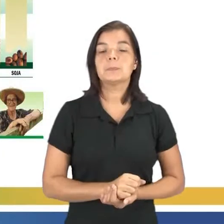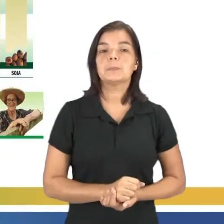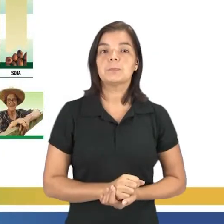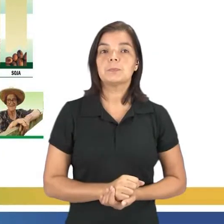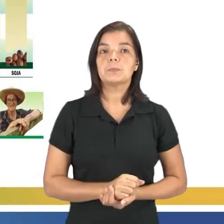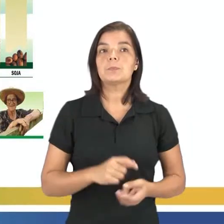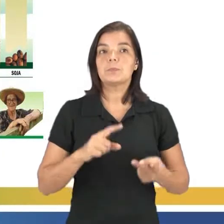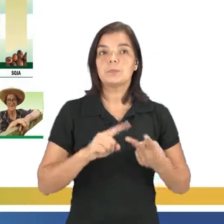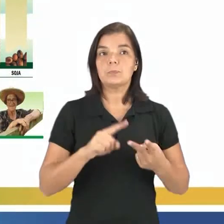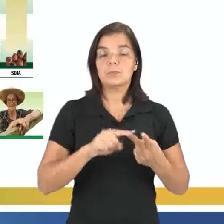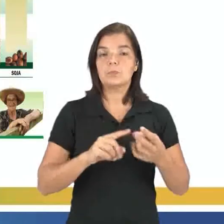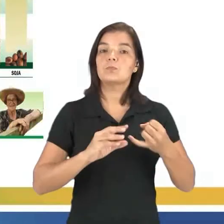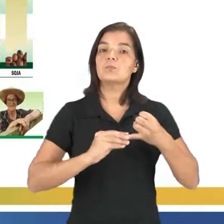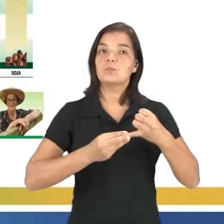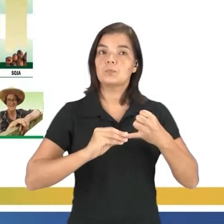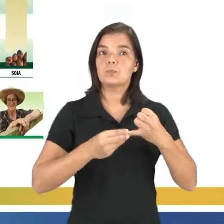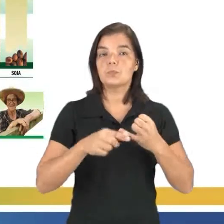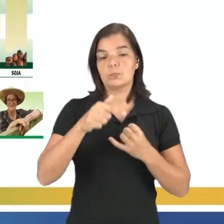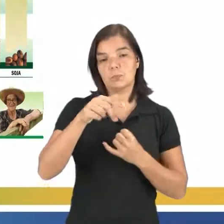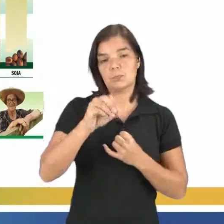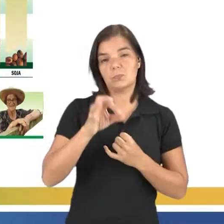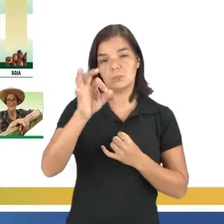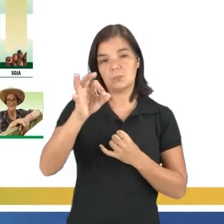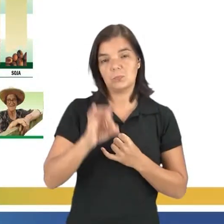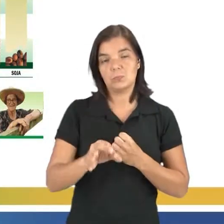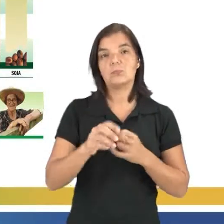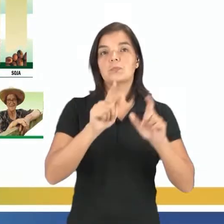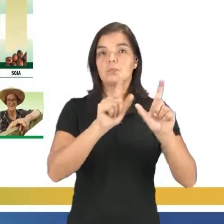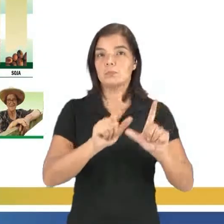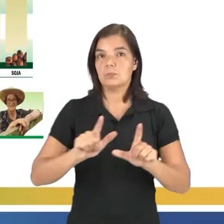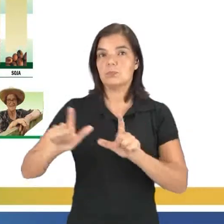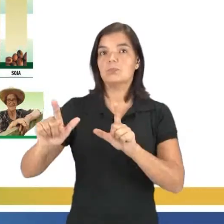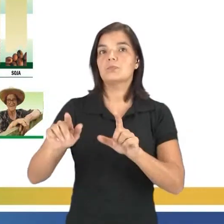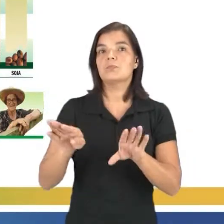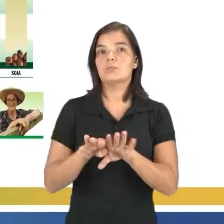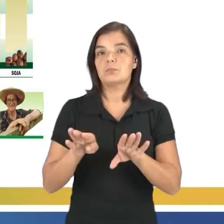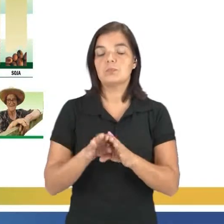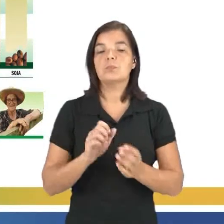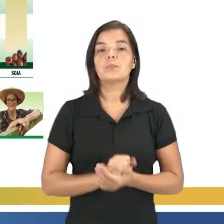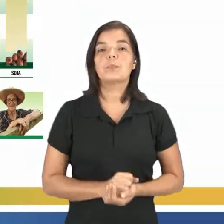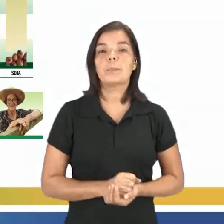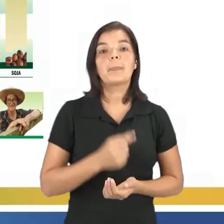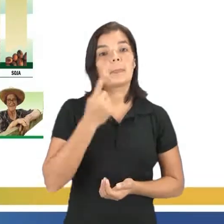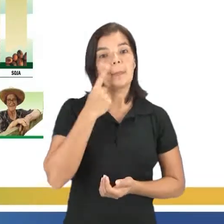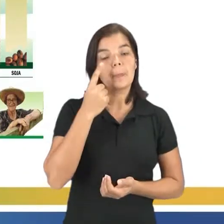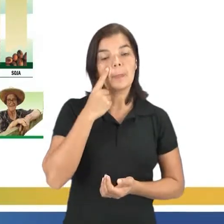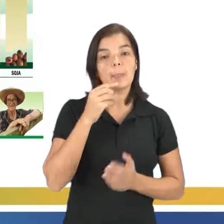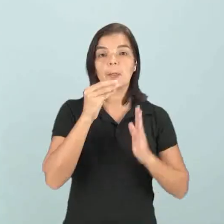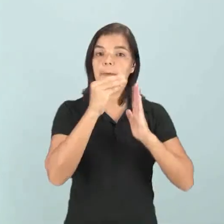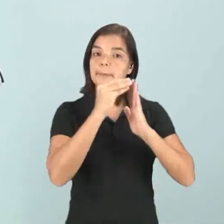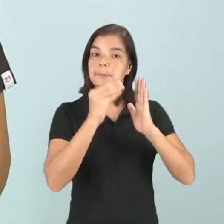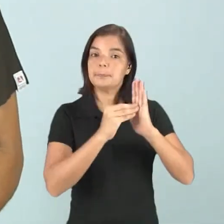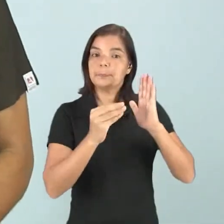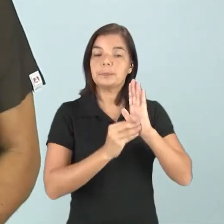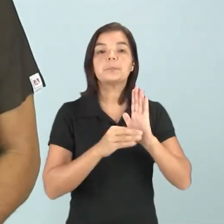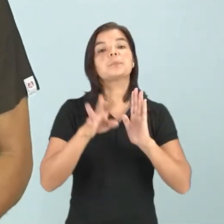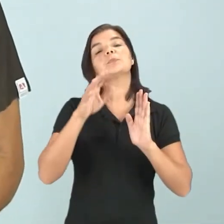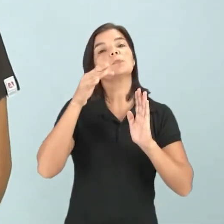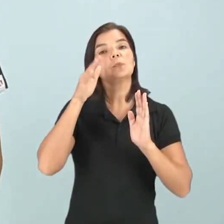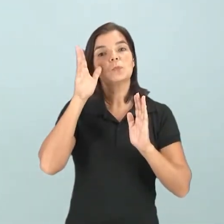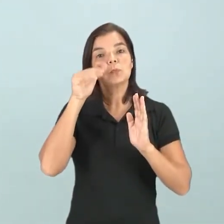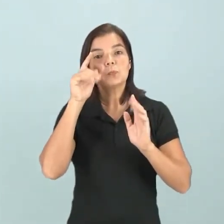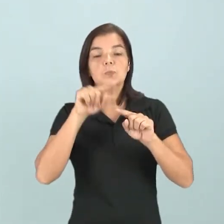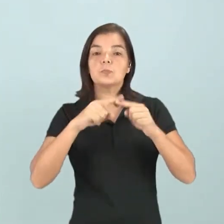né? Temos o feijão, 70%. Aí do outro gráfico também temos o feijão, né? Então, esses são os dados interessantes, né,